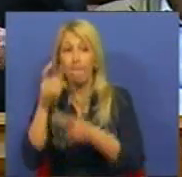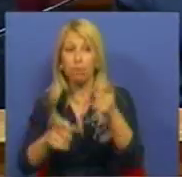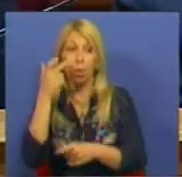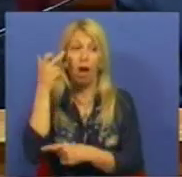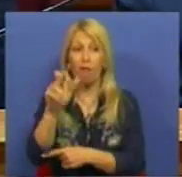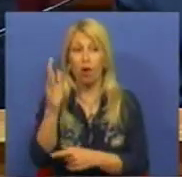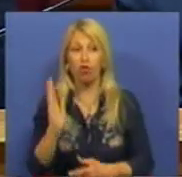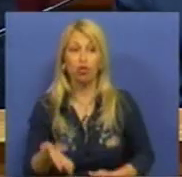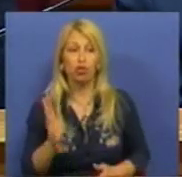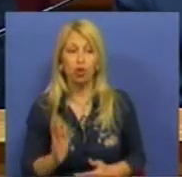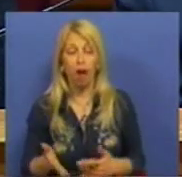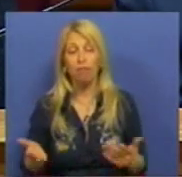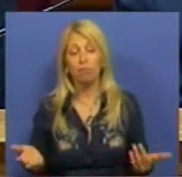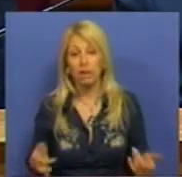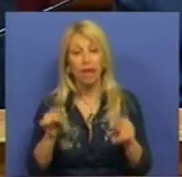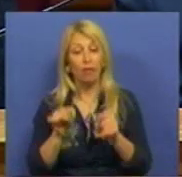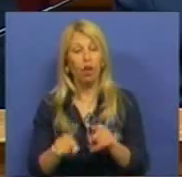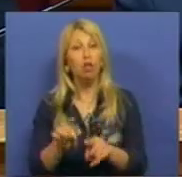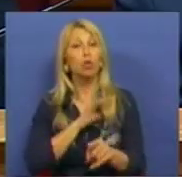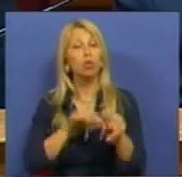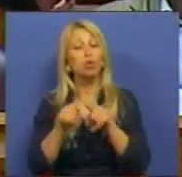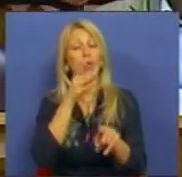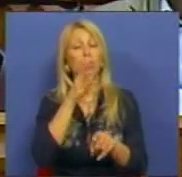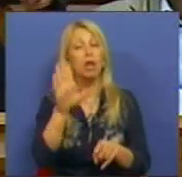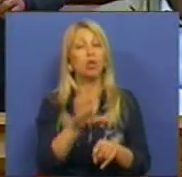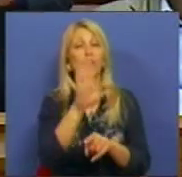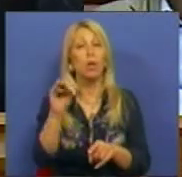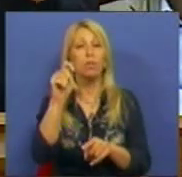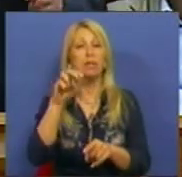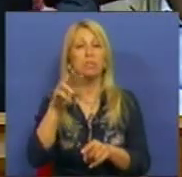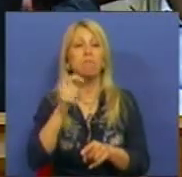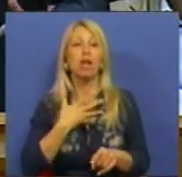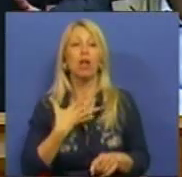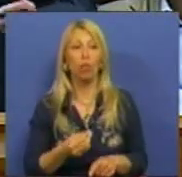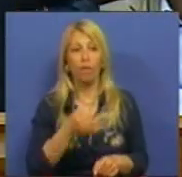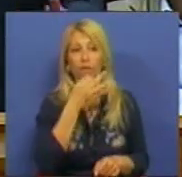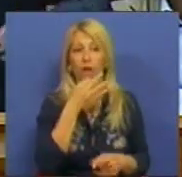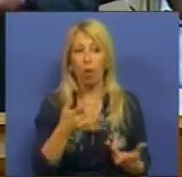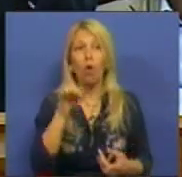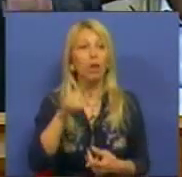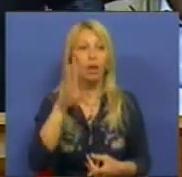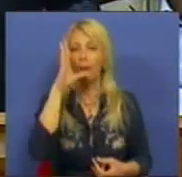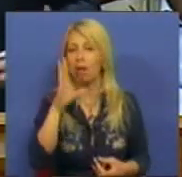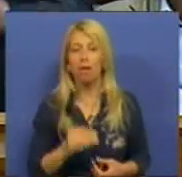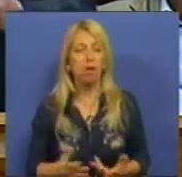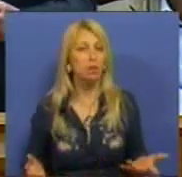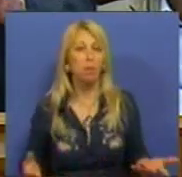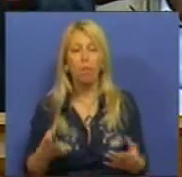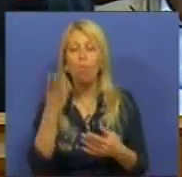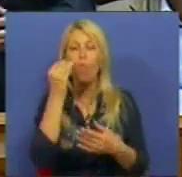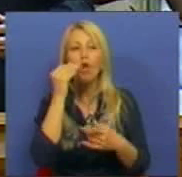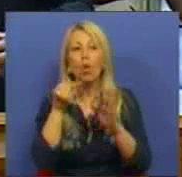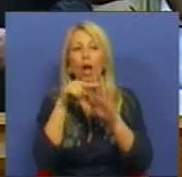aposentado. Foi disso que o Sr. Deputado João Semedo falou, e também não sabemos, com muito critério nem